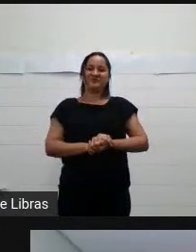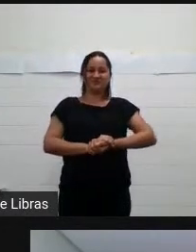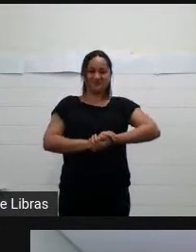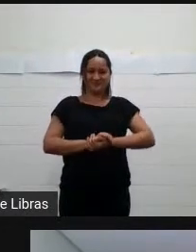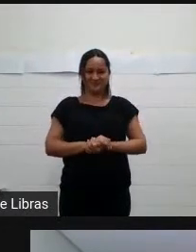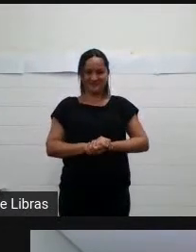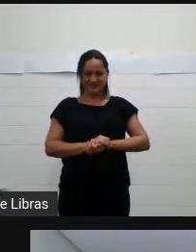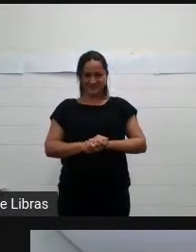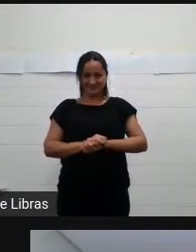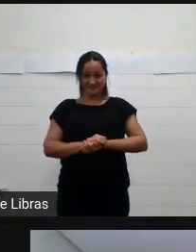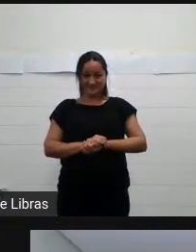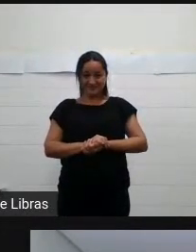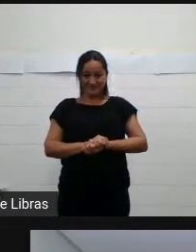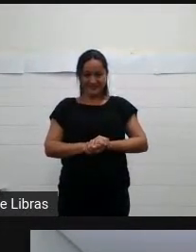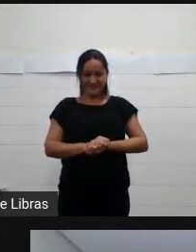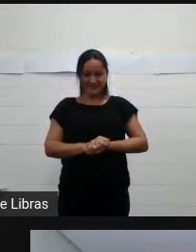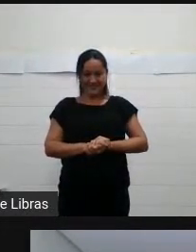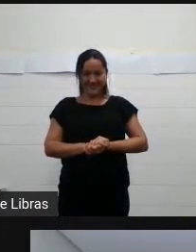Rose.